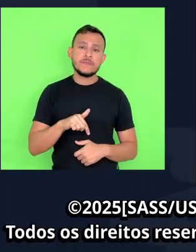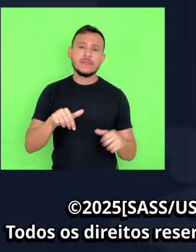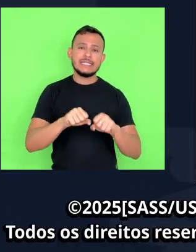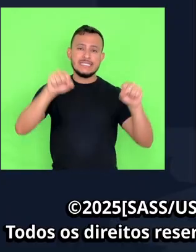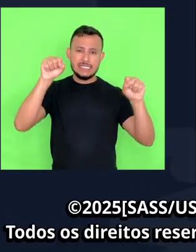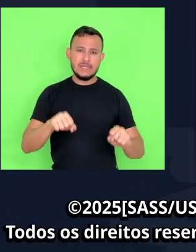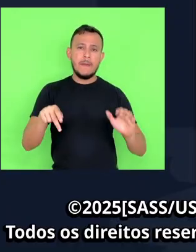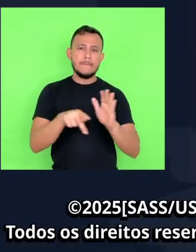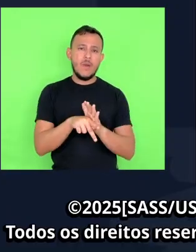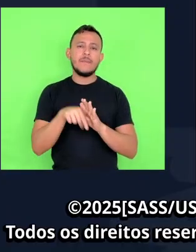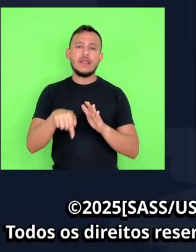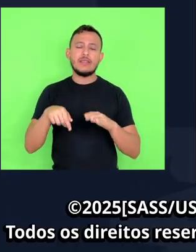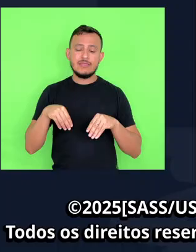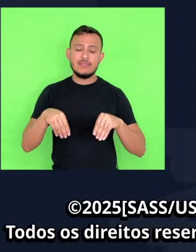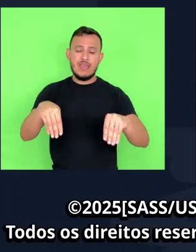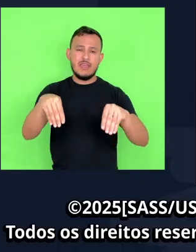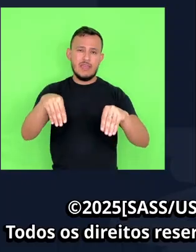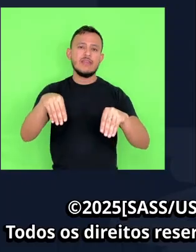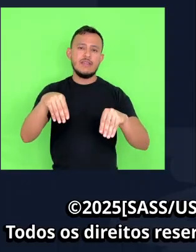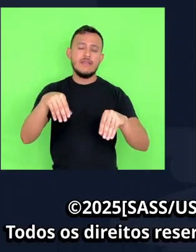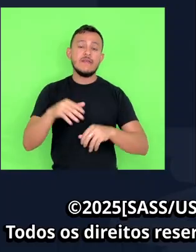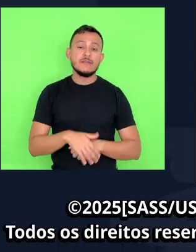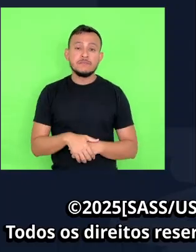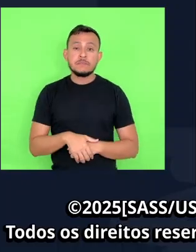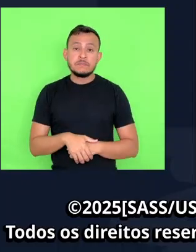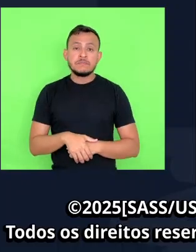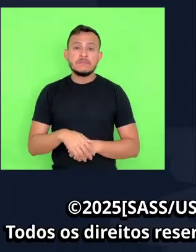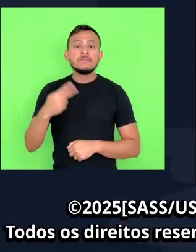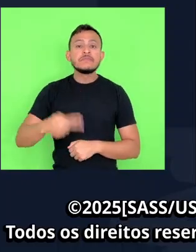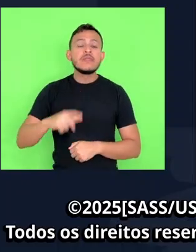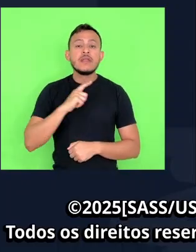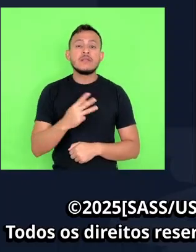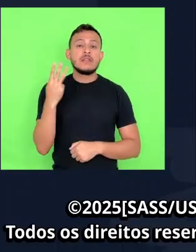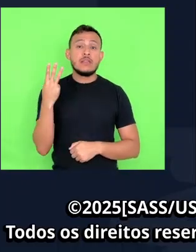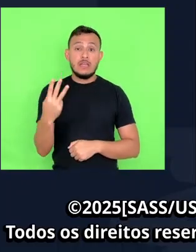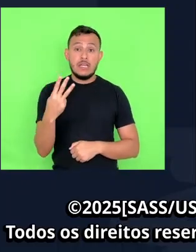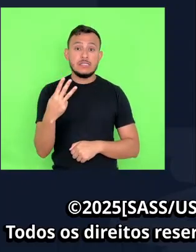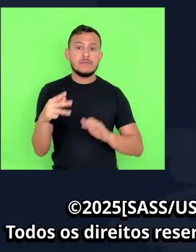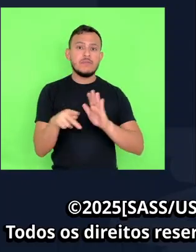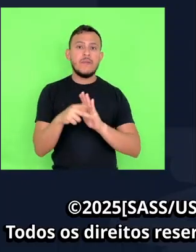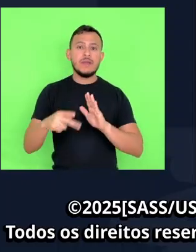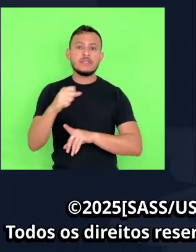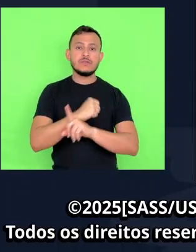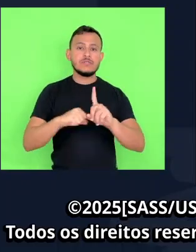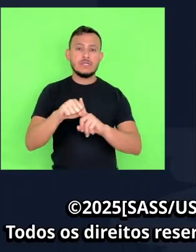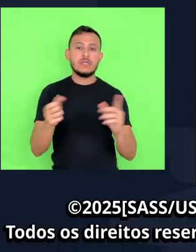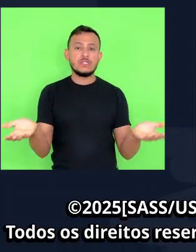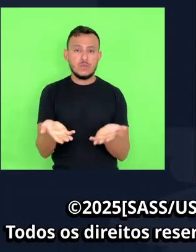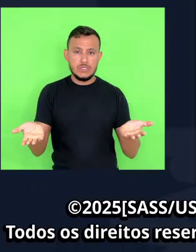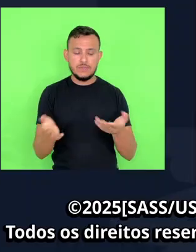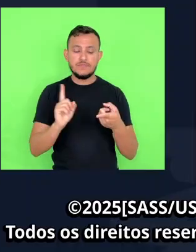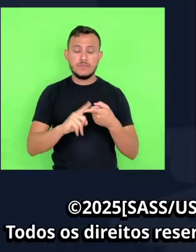os sistemas terrestres. Nós entendemos que nós temos 3 emergências na nossa sociedade hoje.